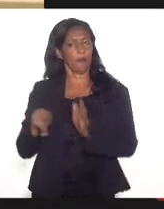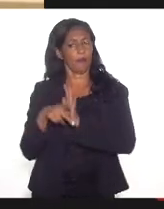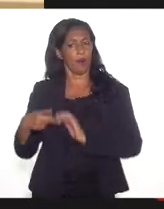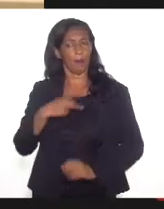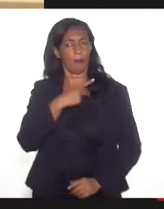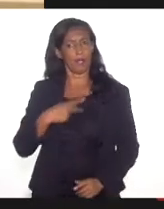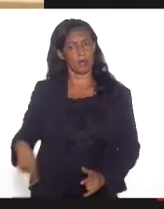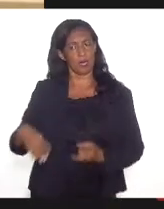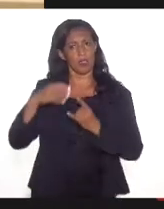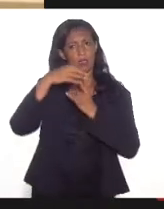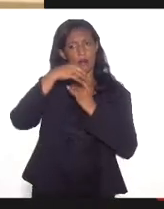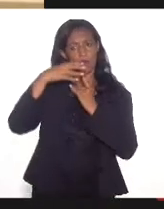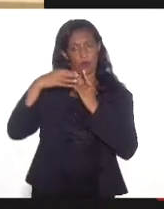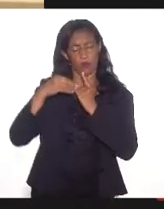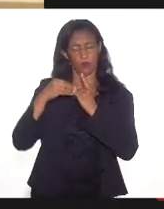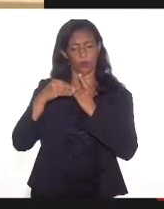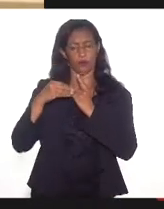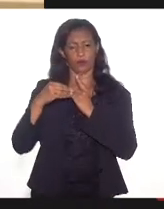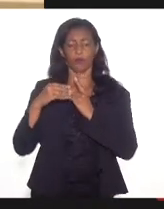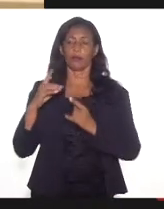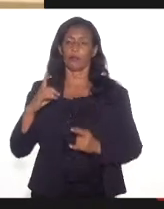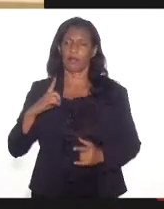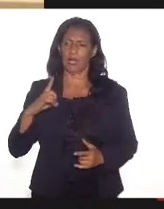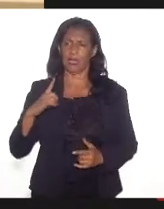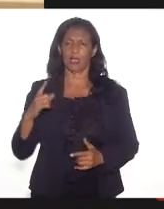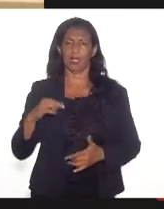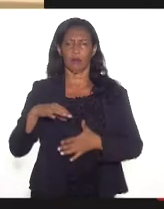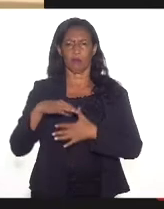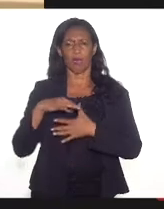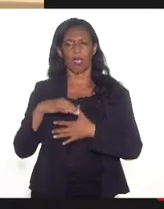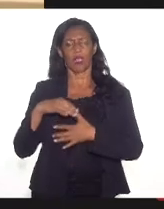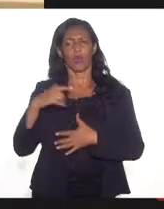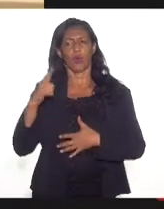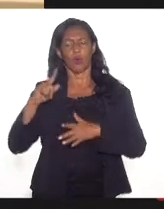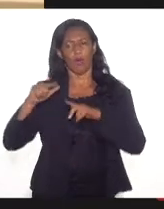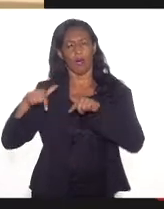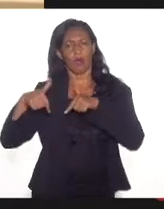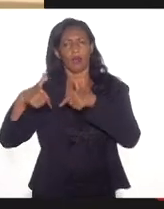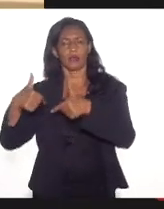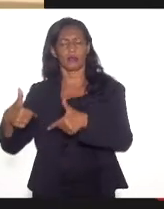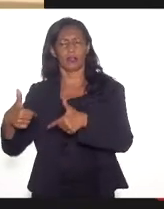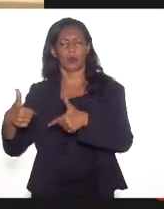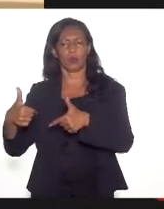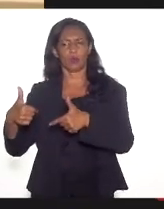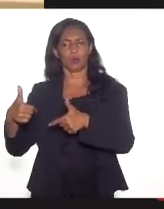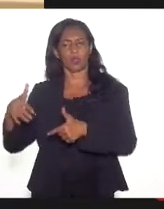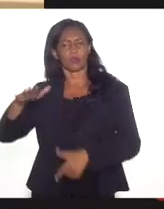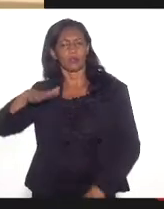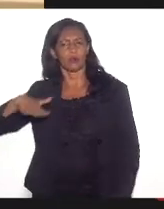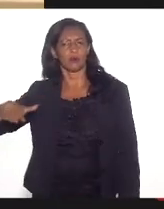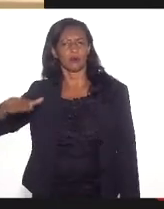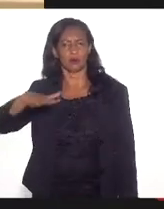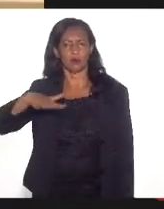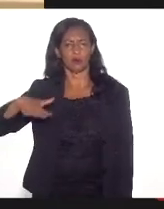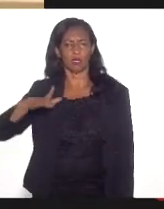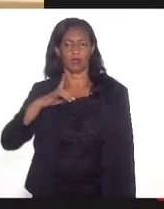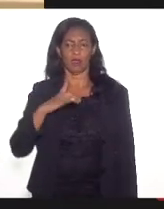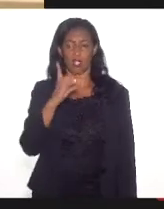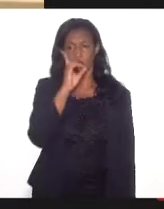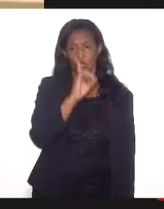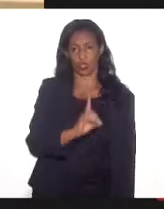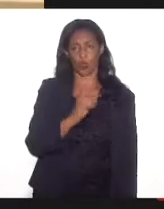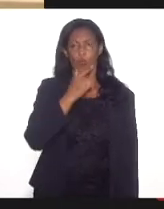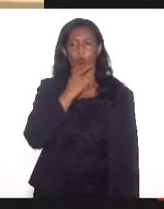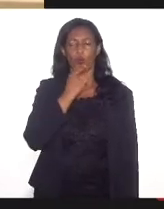Teremos também uma representação da Ação da Cidadania, que traz com o seu diretor